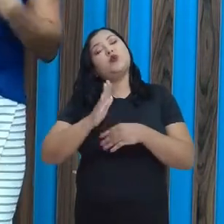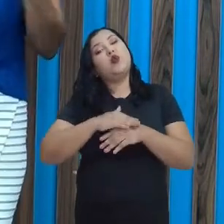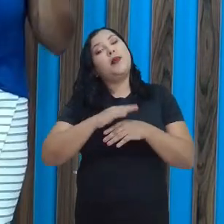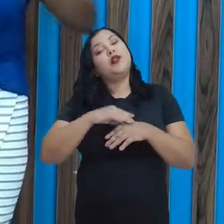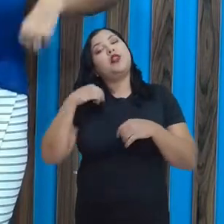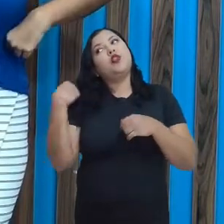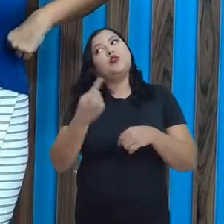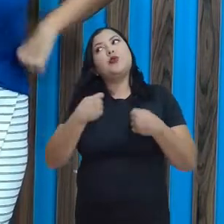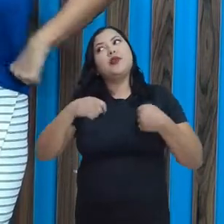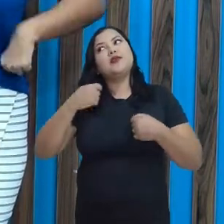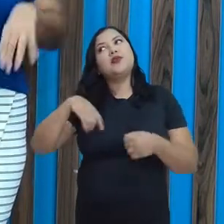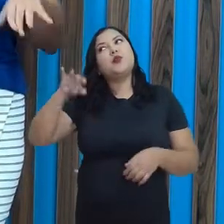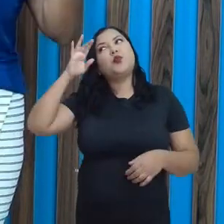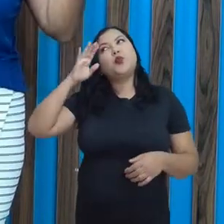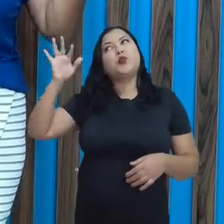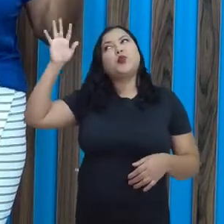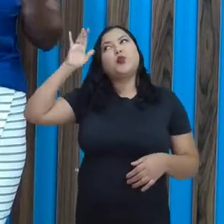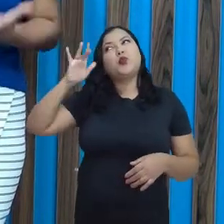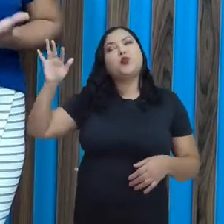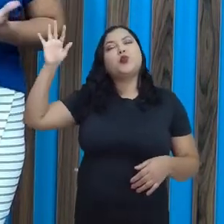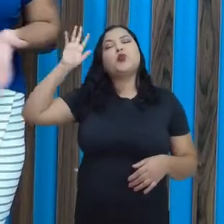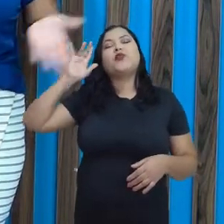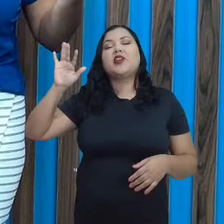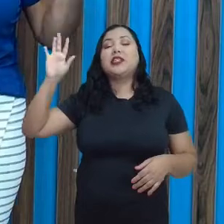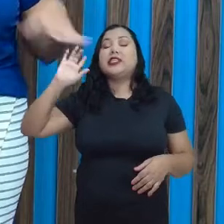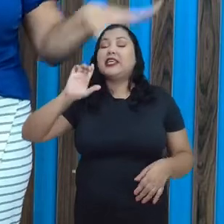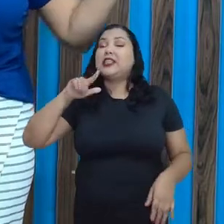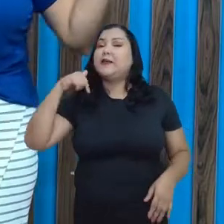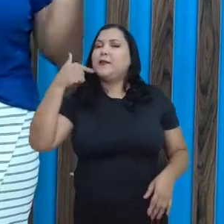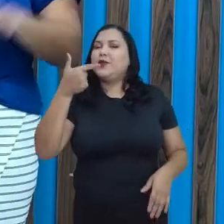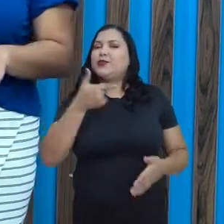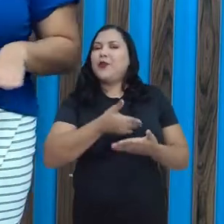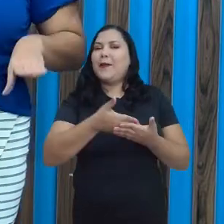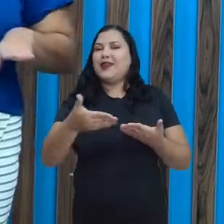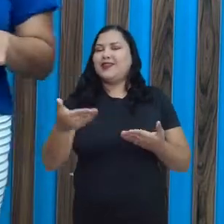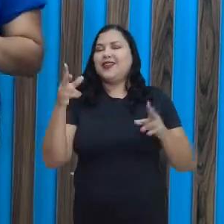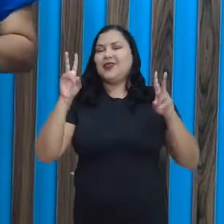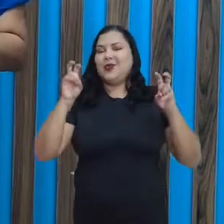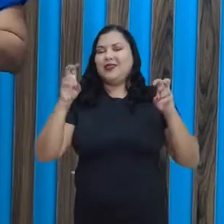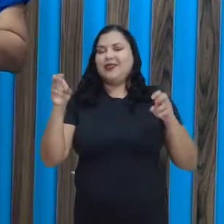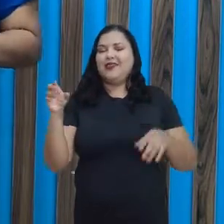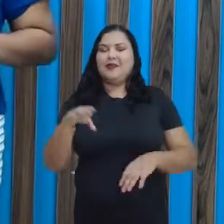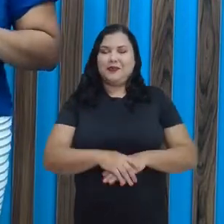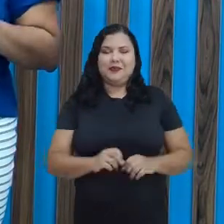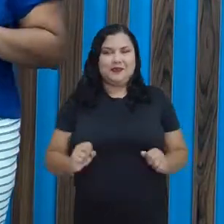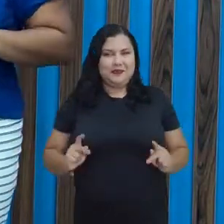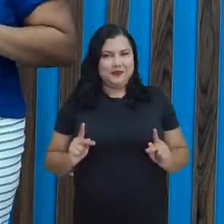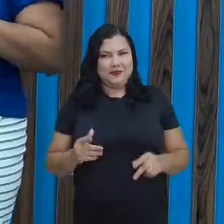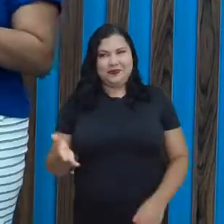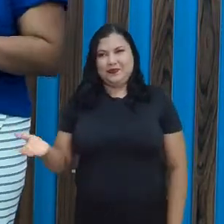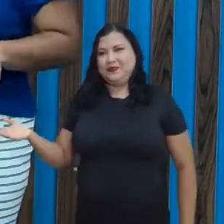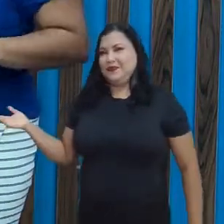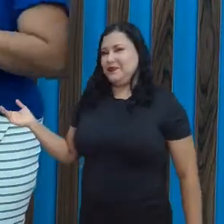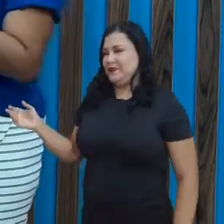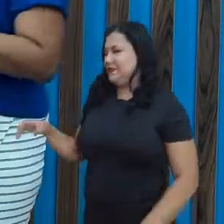percurso lógico para a gente pensar e aí a gente entrar no assunto de fato, tá? Então, vamos lá.